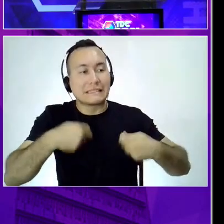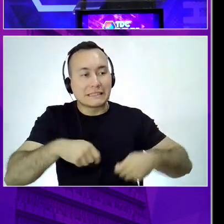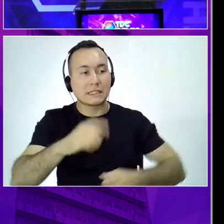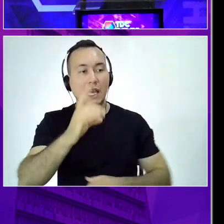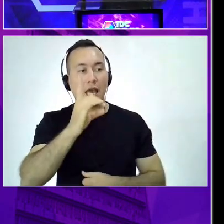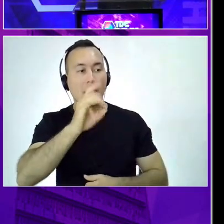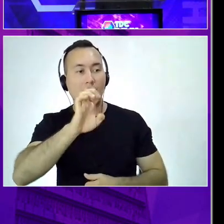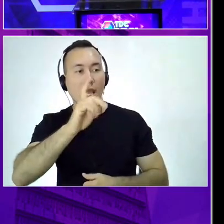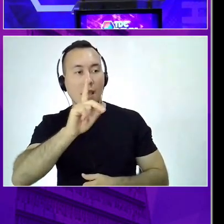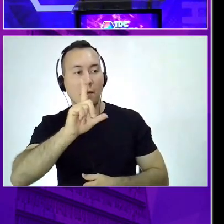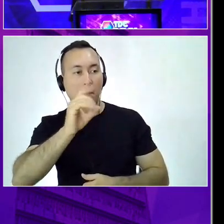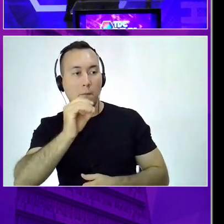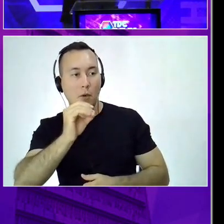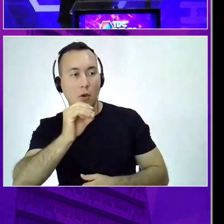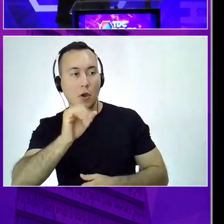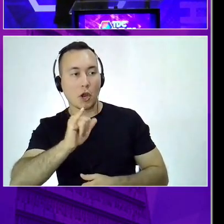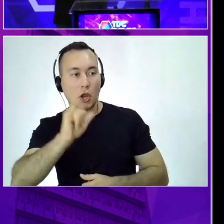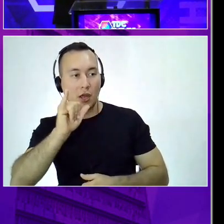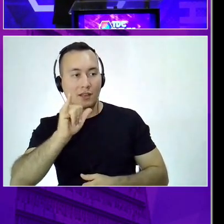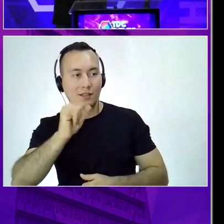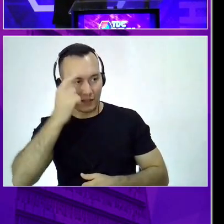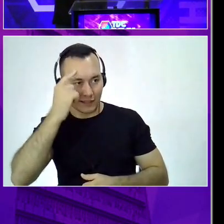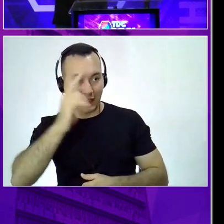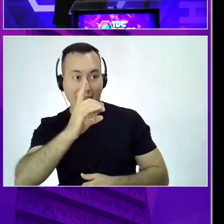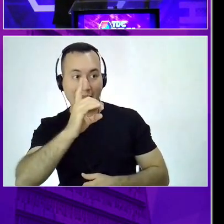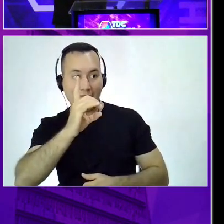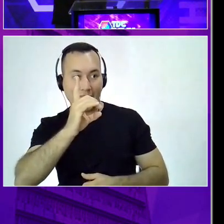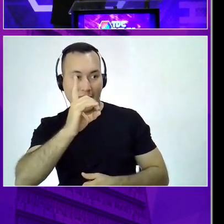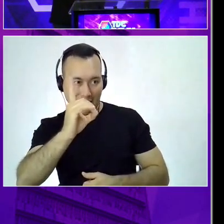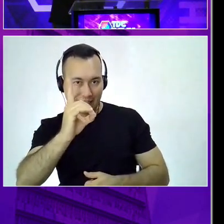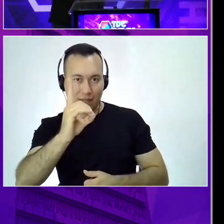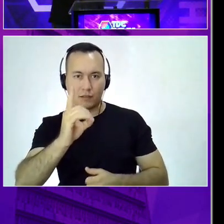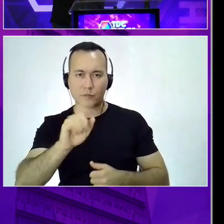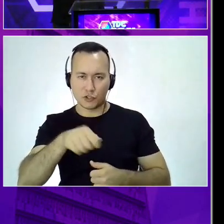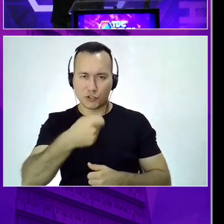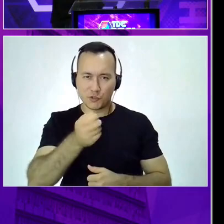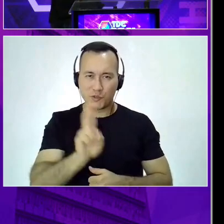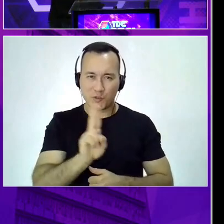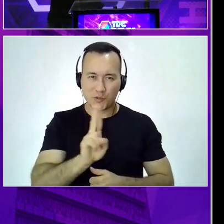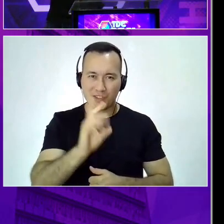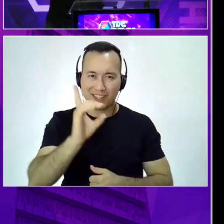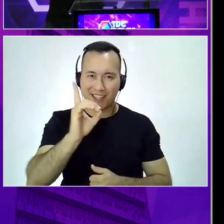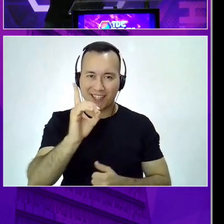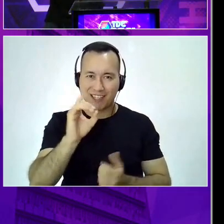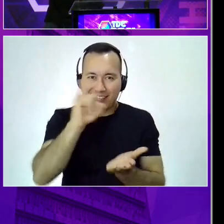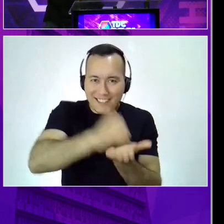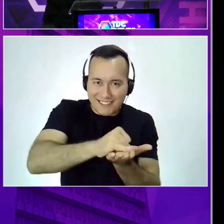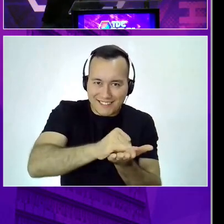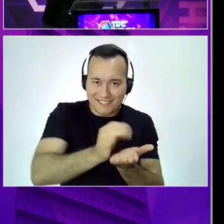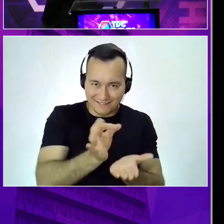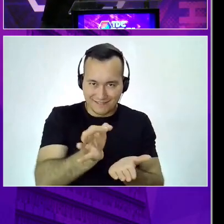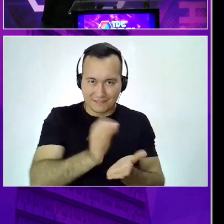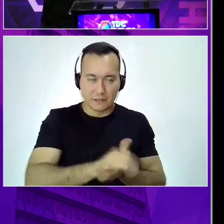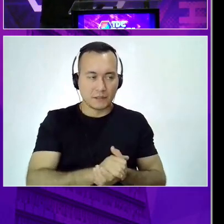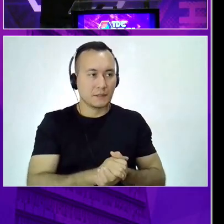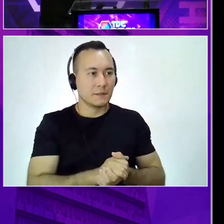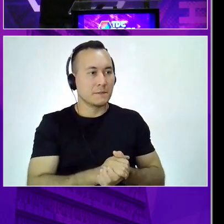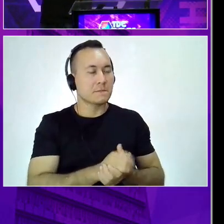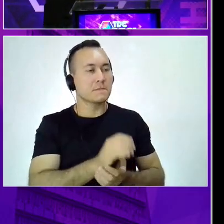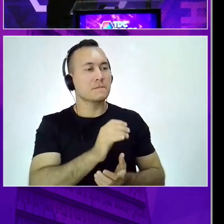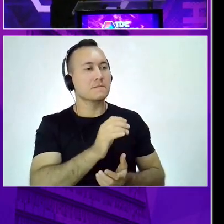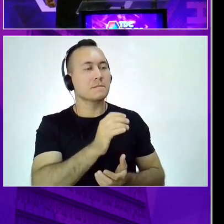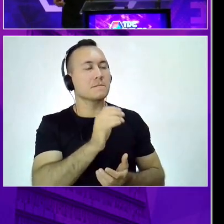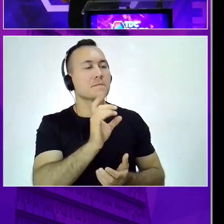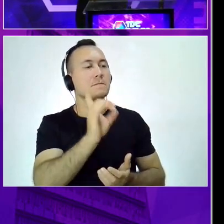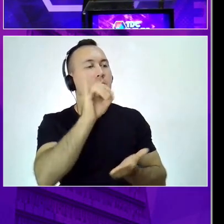estava antes, a aplicação vai ficar inconsistente, do tipo, tu começou a fazer algo novo e de repente tu volta à versão anterior, não vai dar